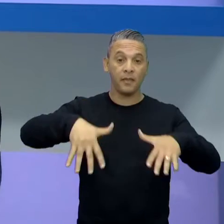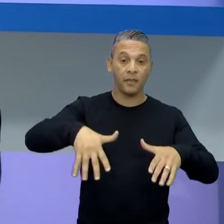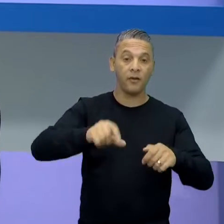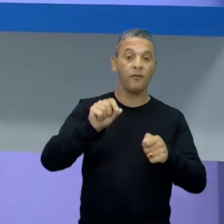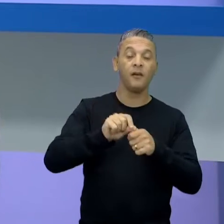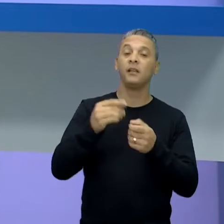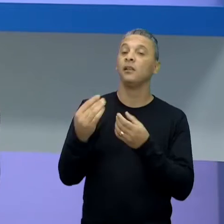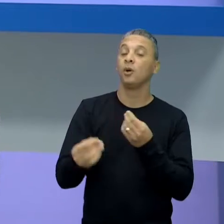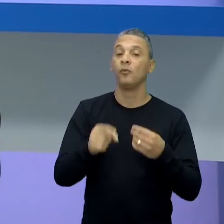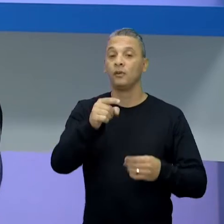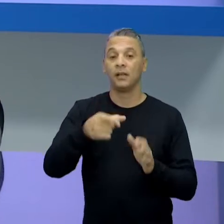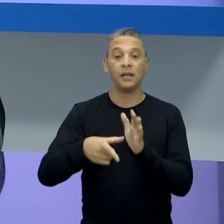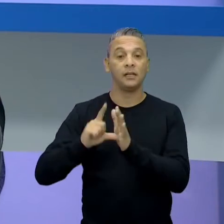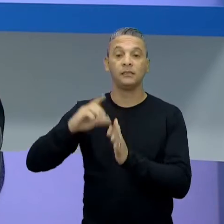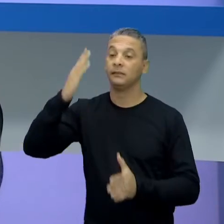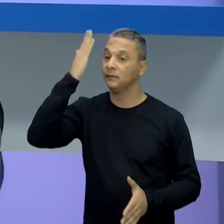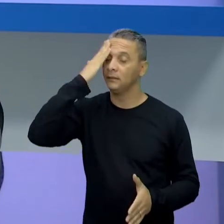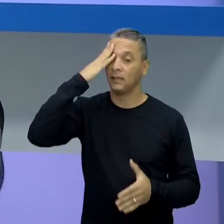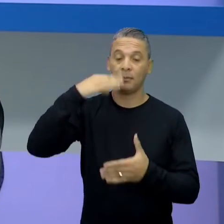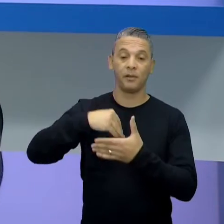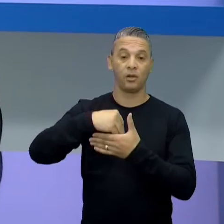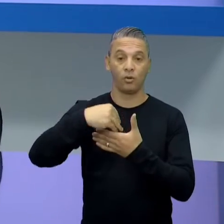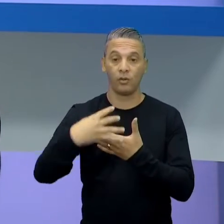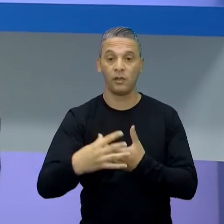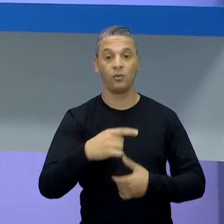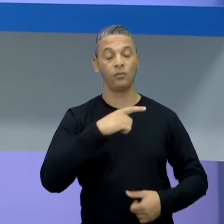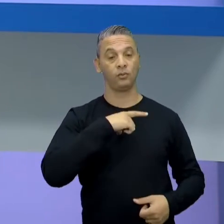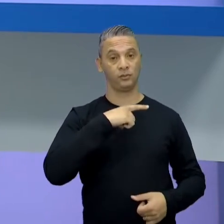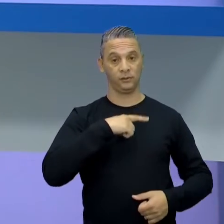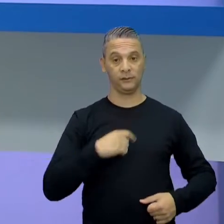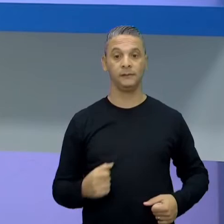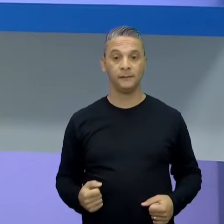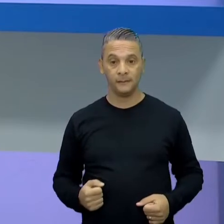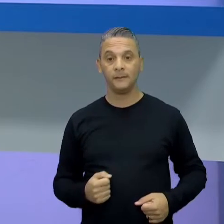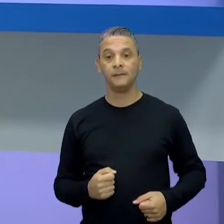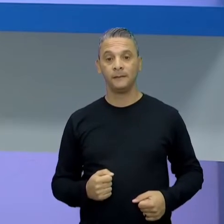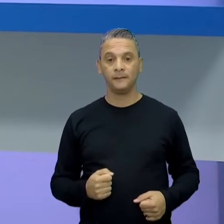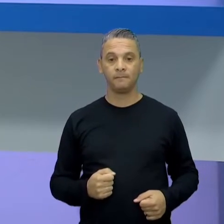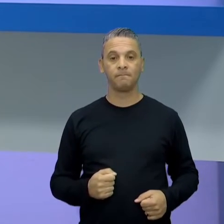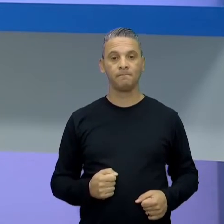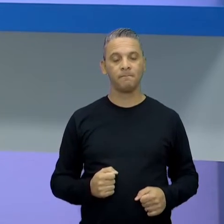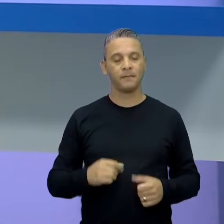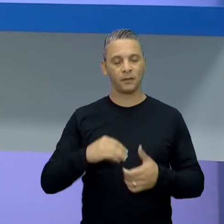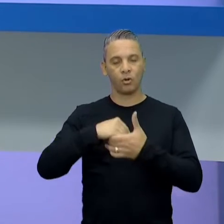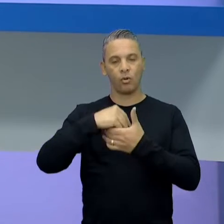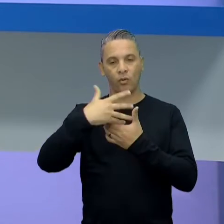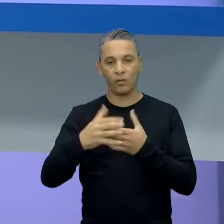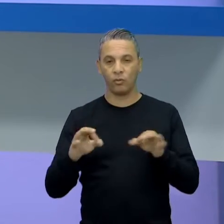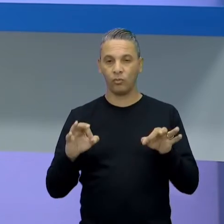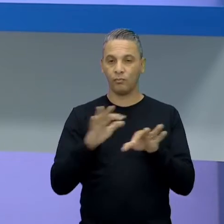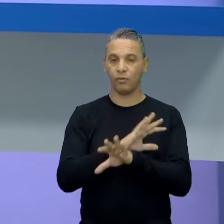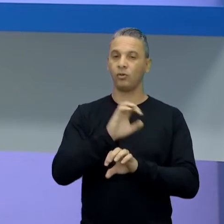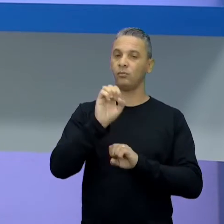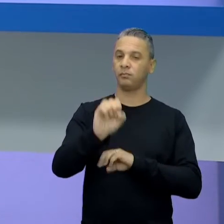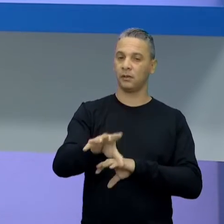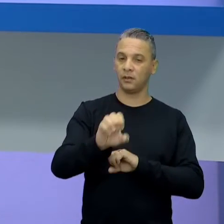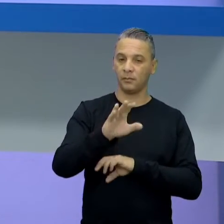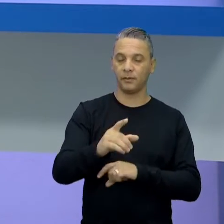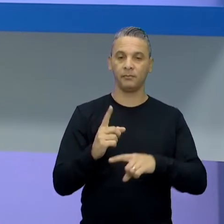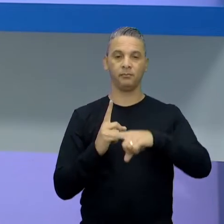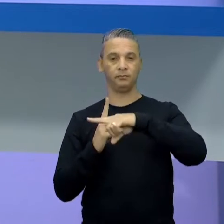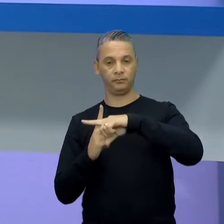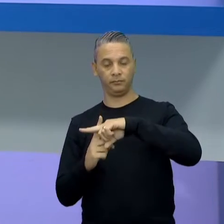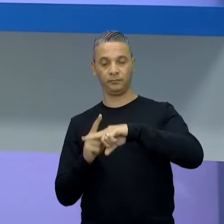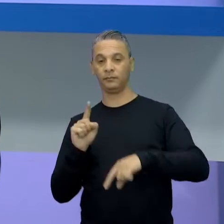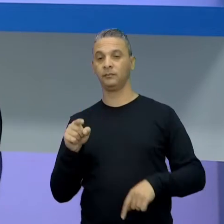feito quando você já sabe o conteúdo anteriormente. Então, a gente trabalhou o conteúdo, né, sobre essa catedral